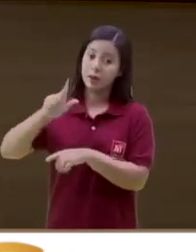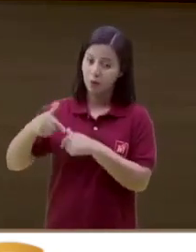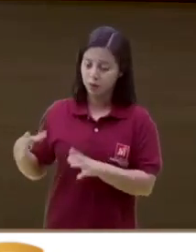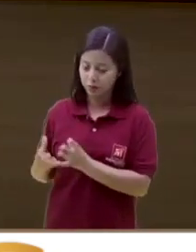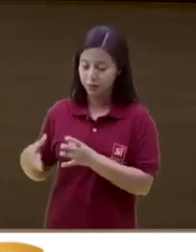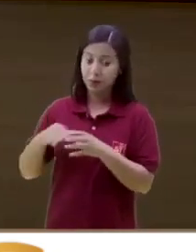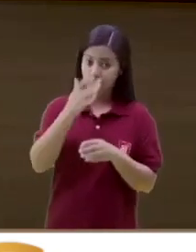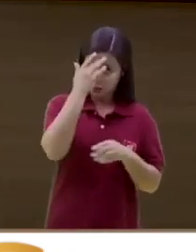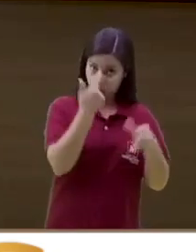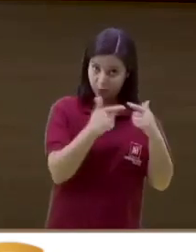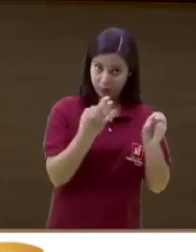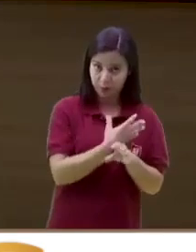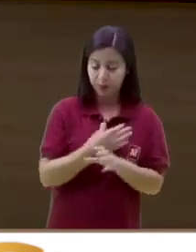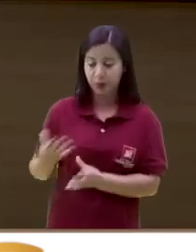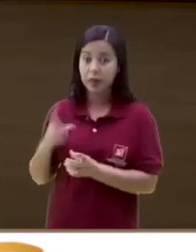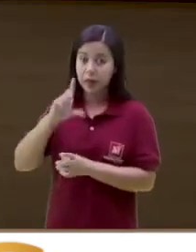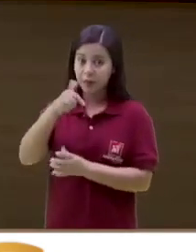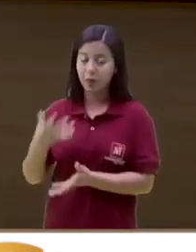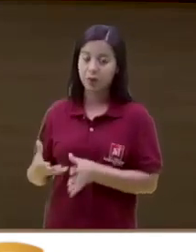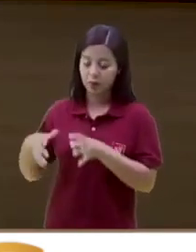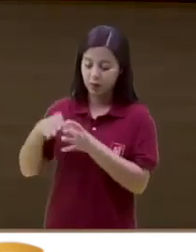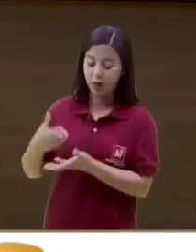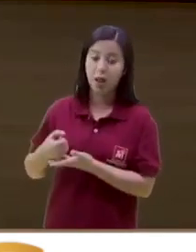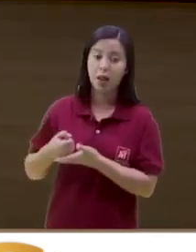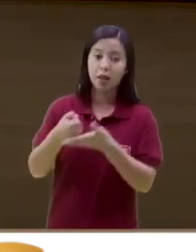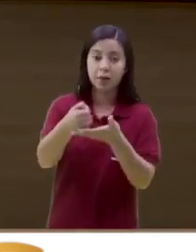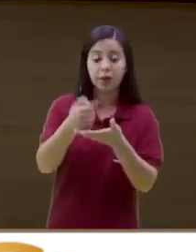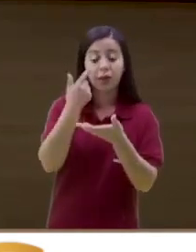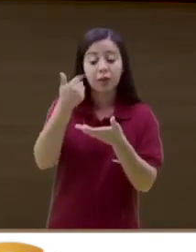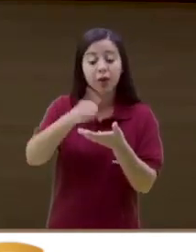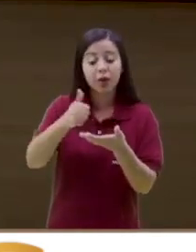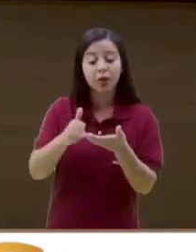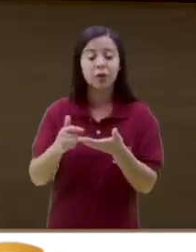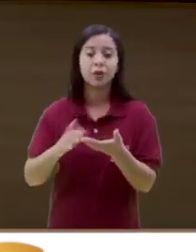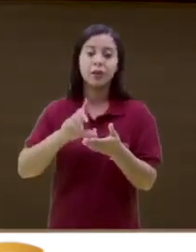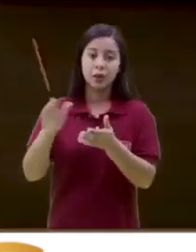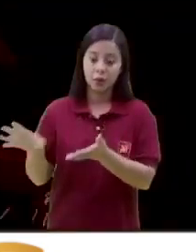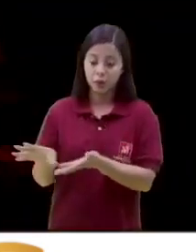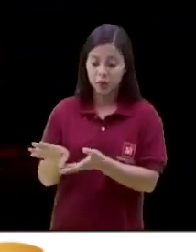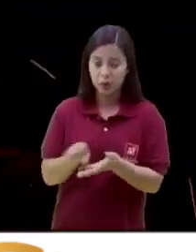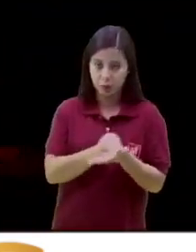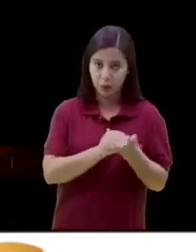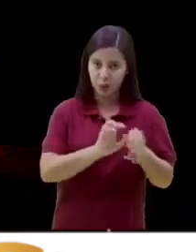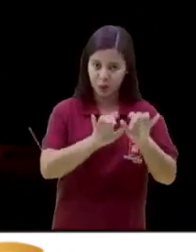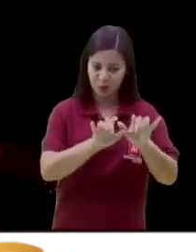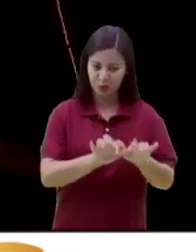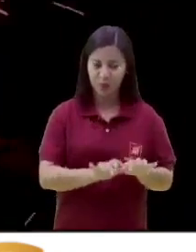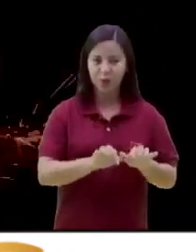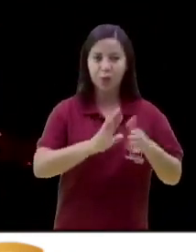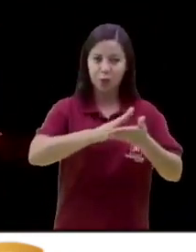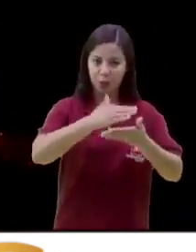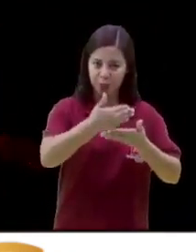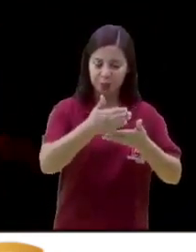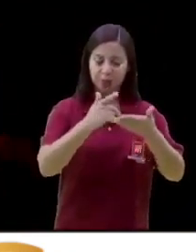dia, o avaliador recolhe o equipamento e descarrega esses dados no computador. Mas o calor,